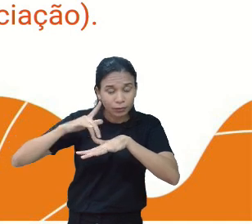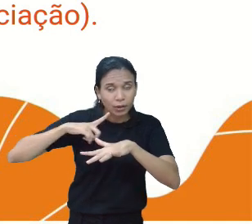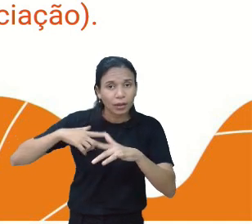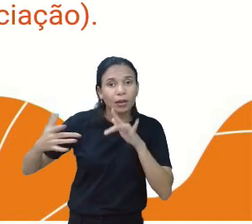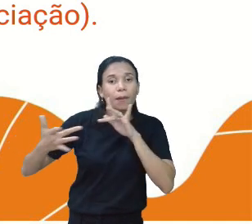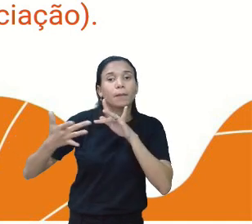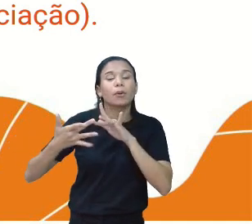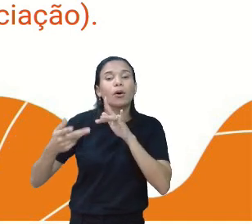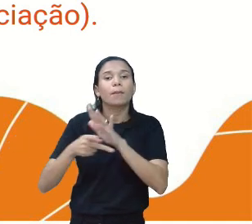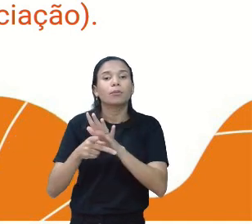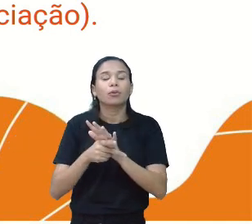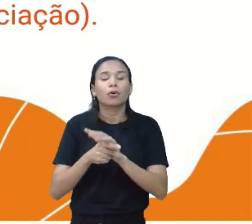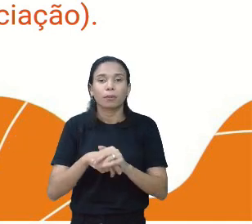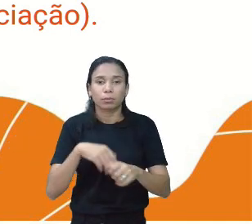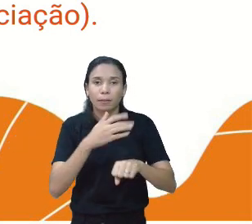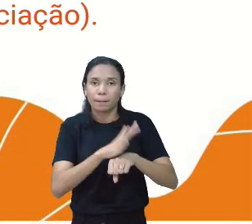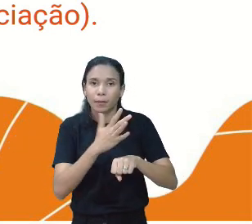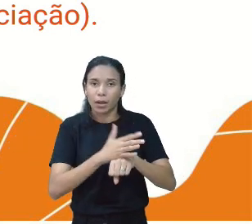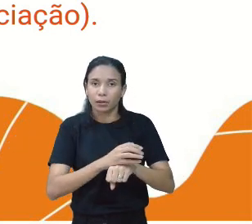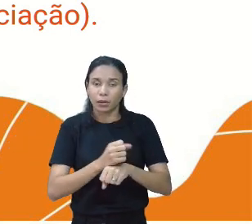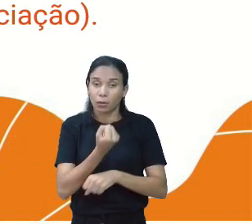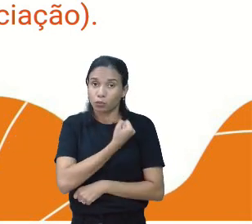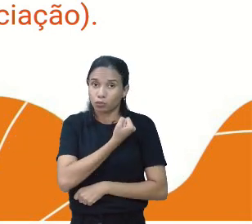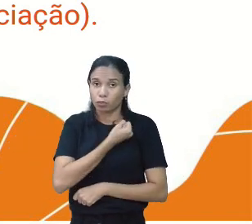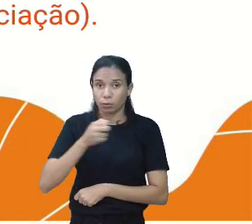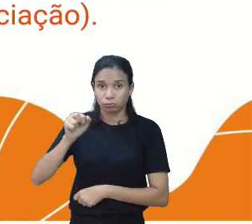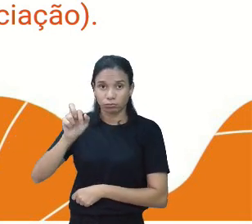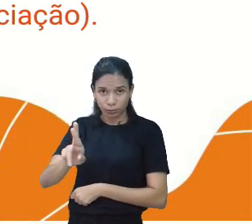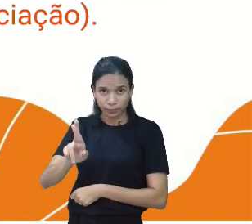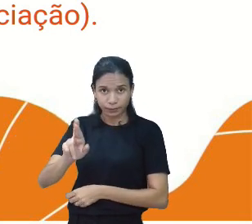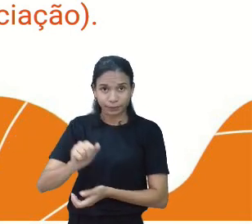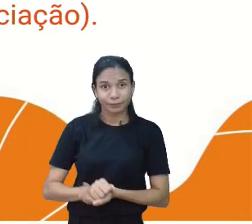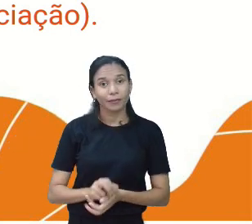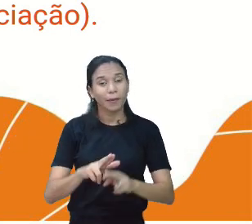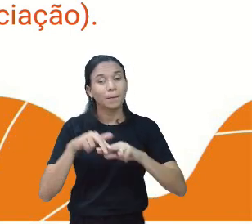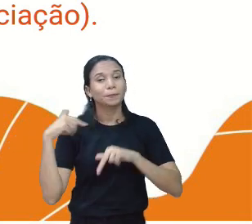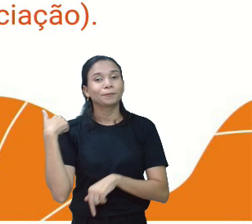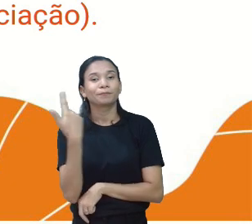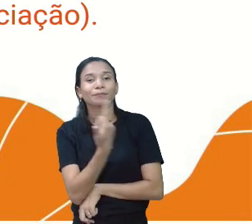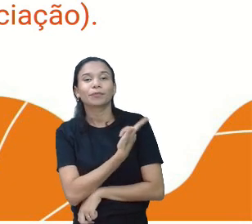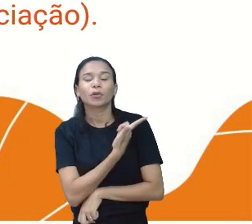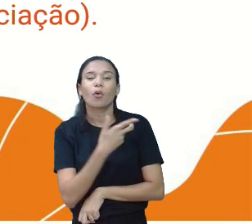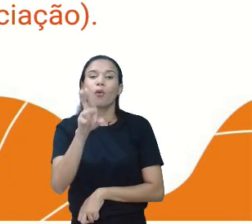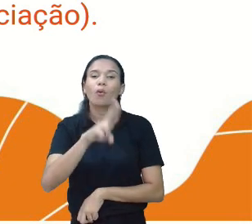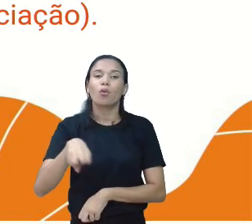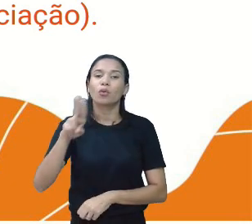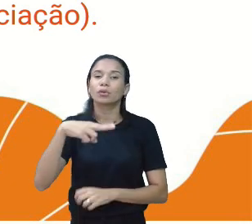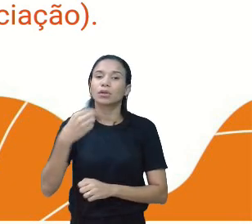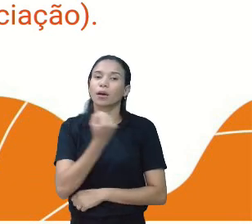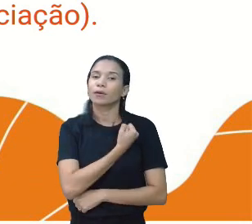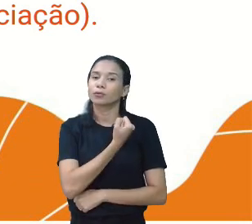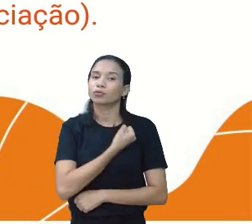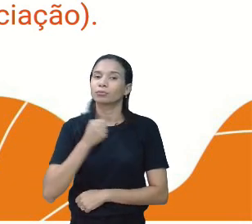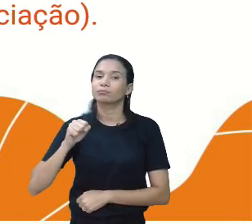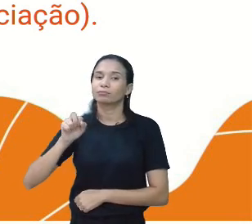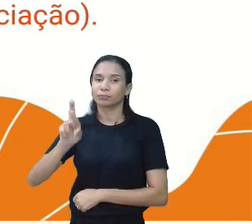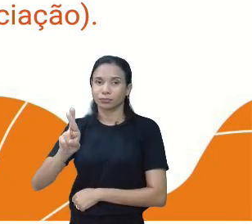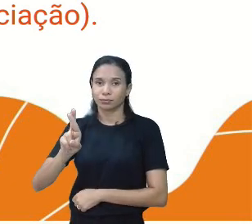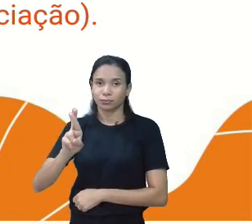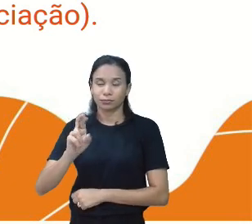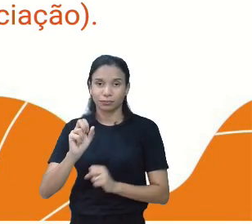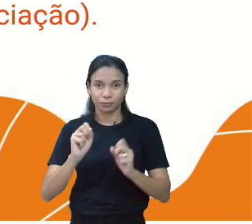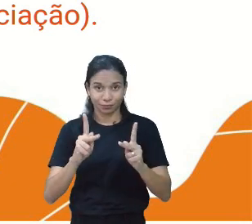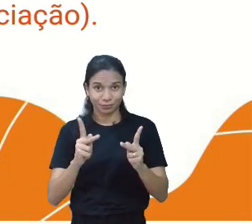envolvam operações com números racionais. Então a gente vai trabalhar aí com operações com números